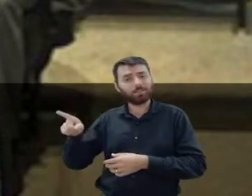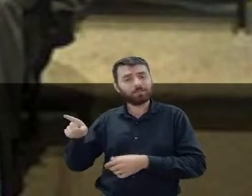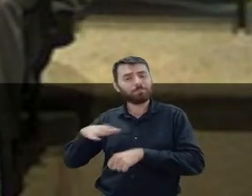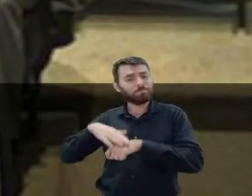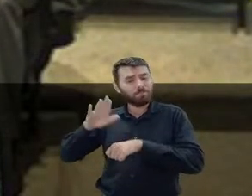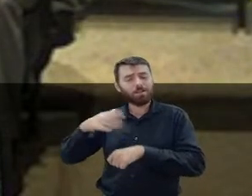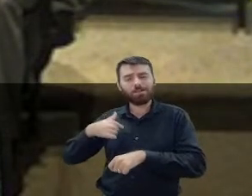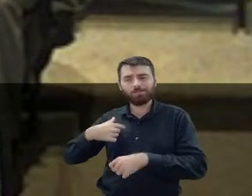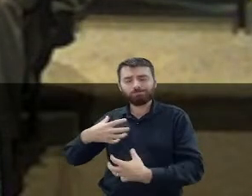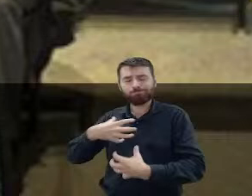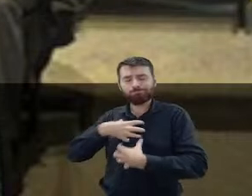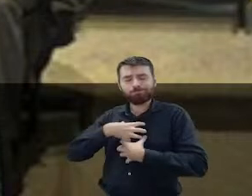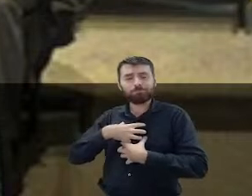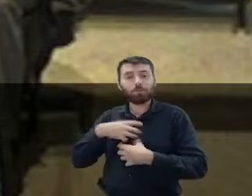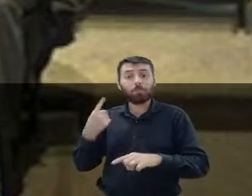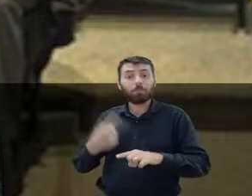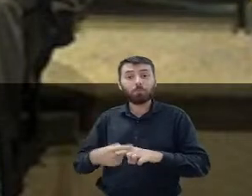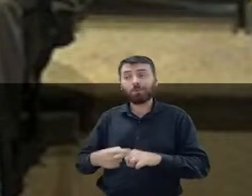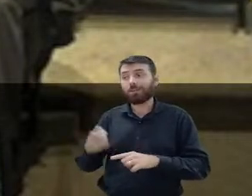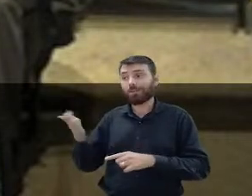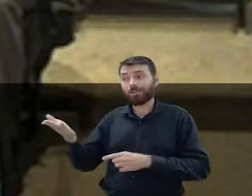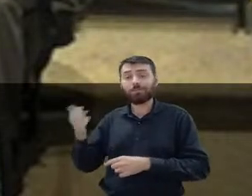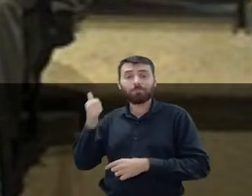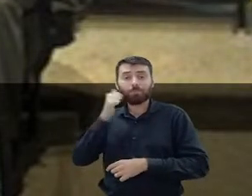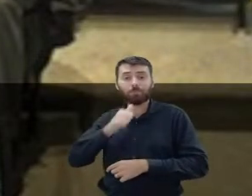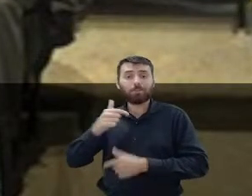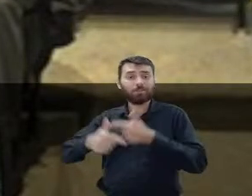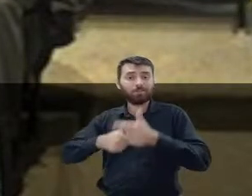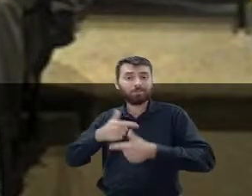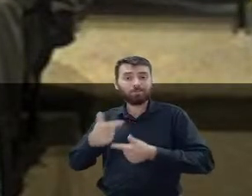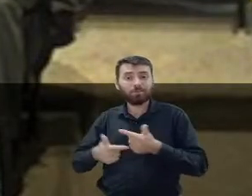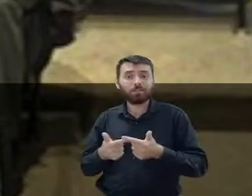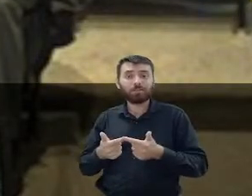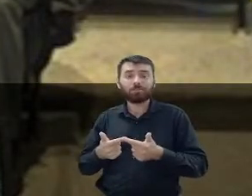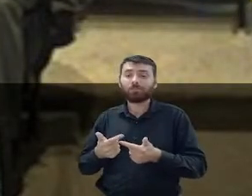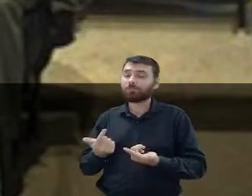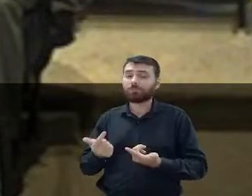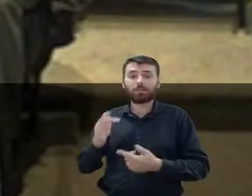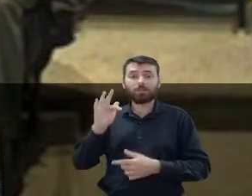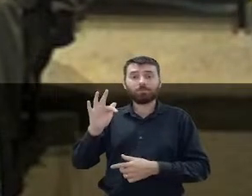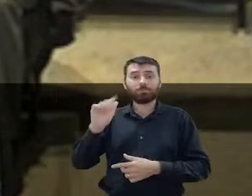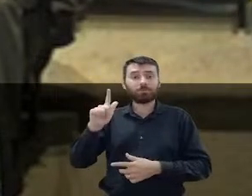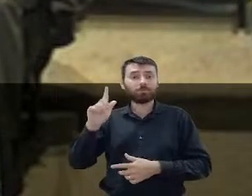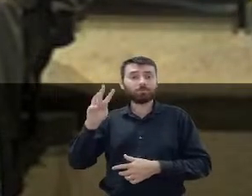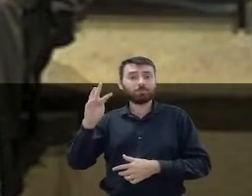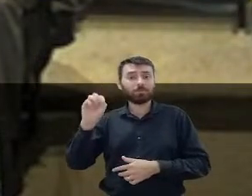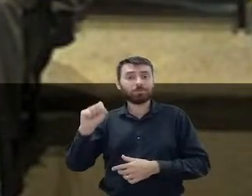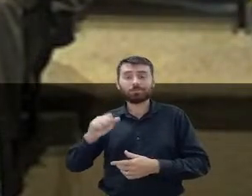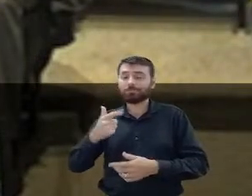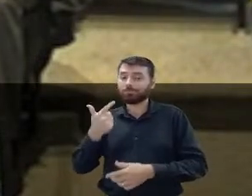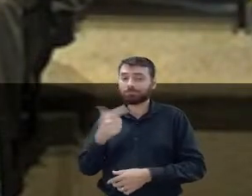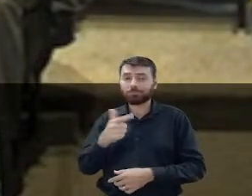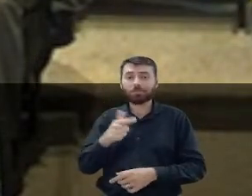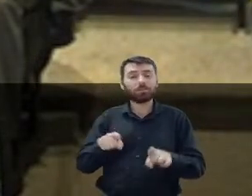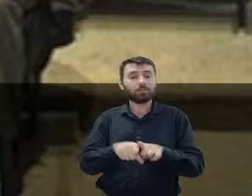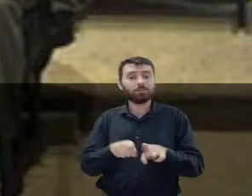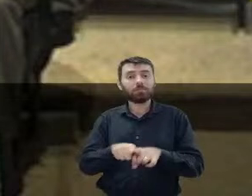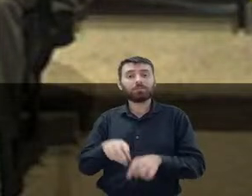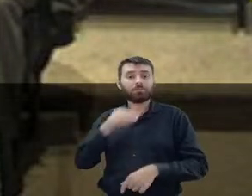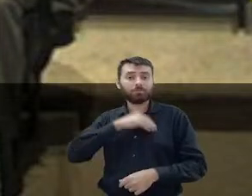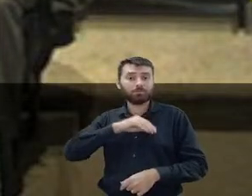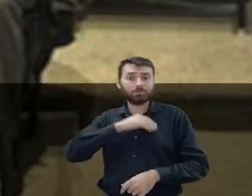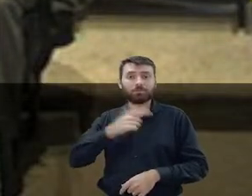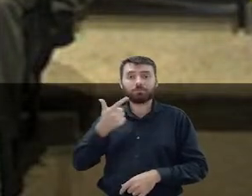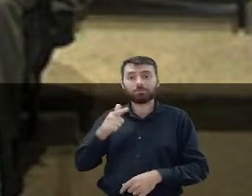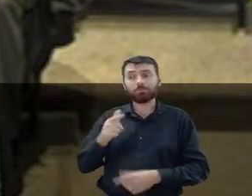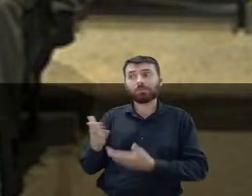senhora, essa trabalhadora, vai ficar sem o resguardo da Previdência e sem nenhum resguardo de salários. Ela, com